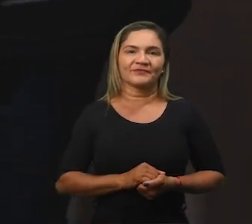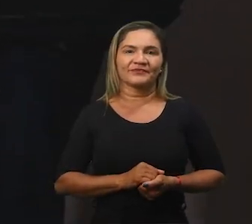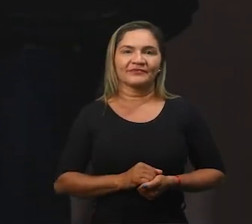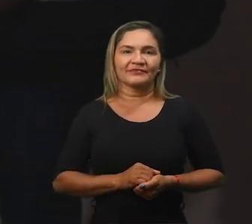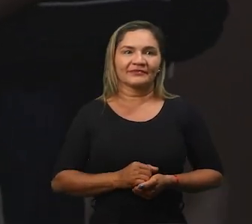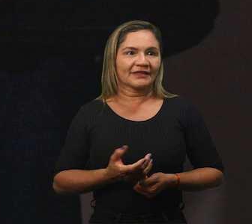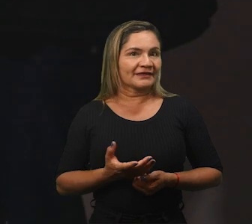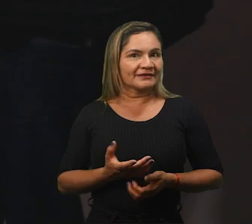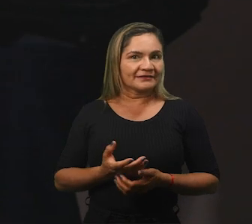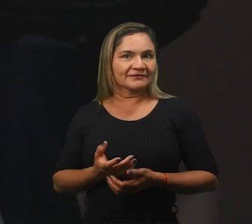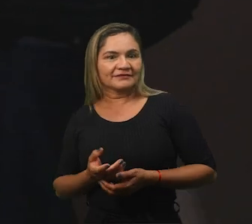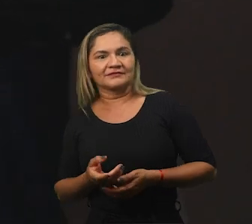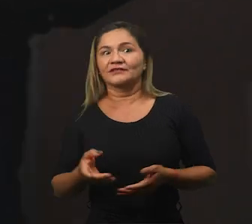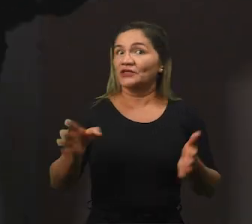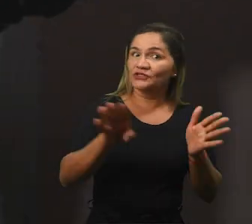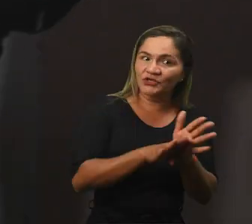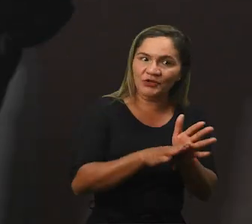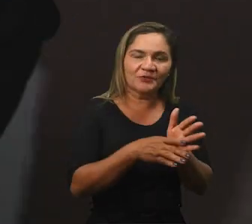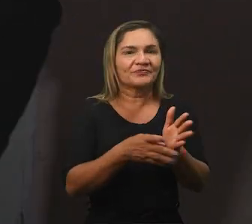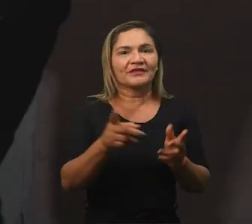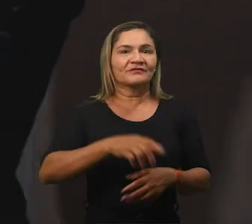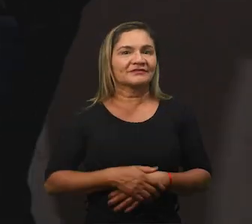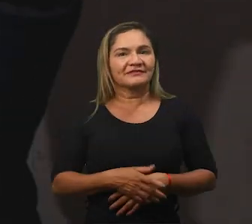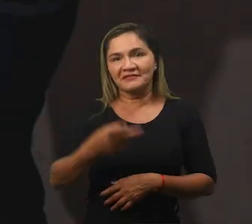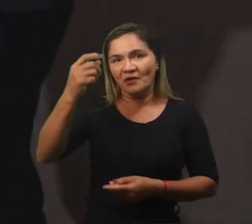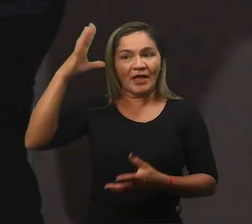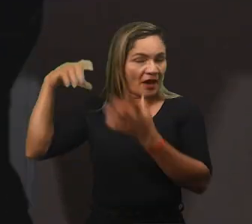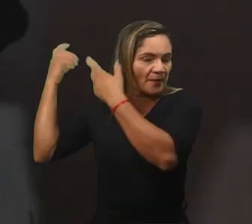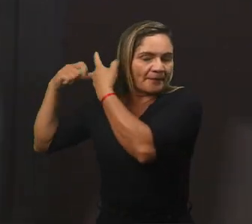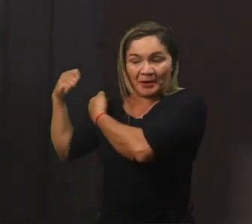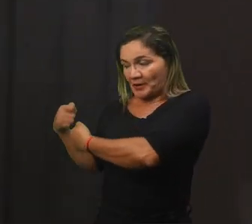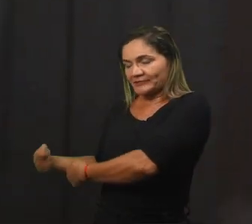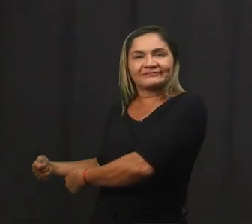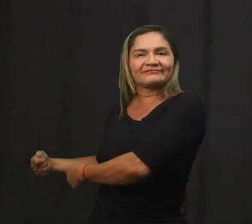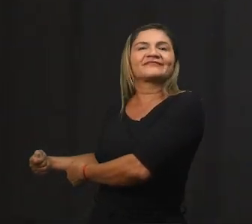O pai avisou que eu vinha. Chico! Não, é a Rapunzel.